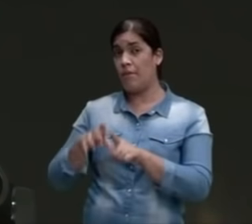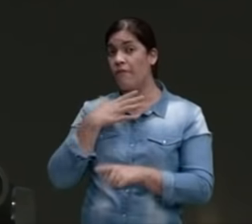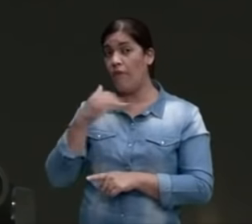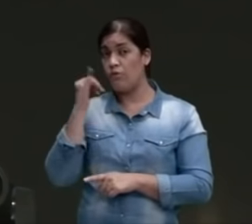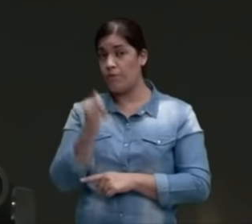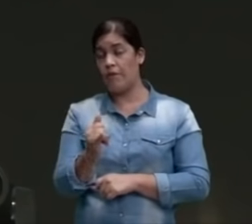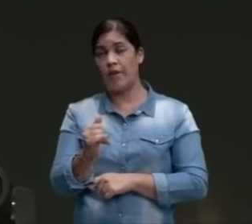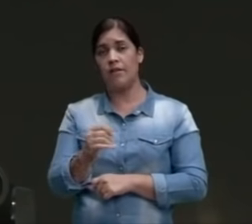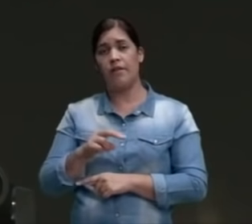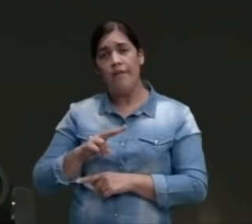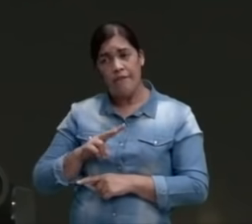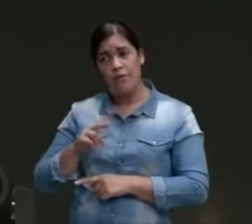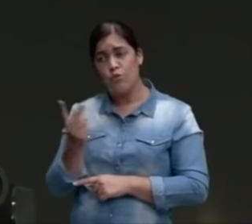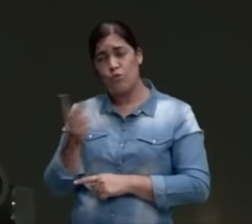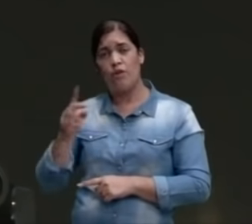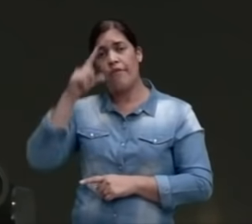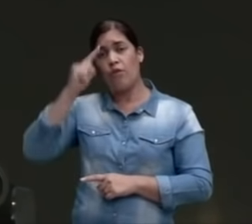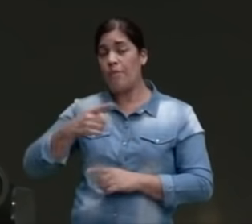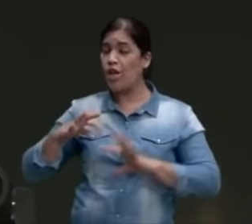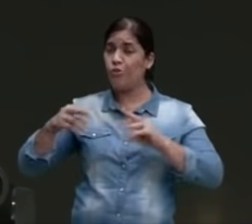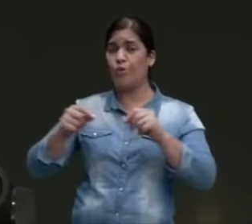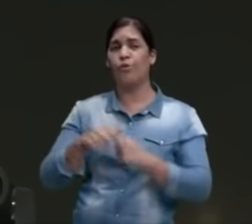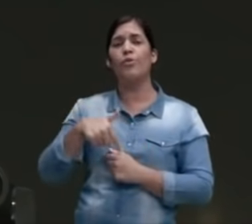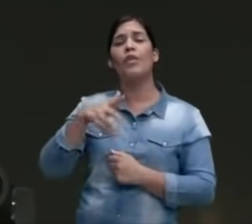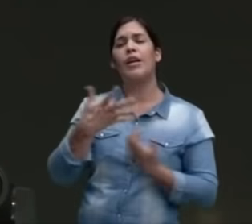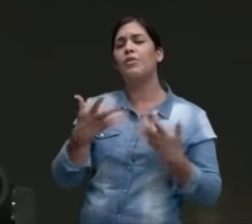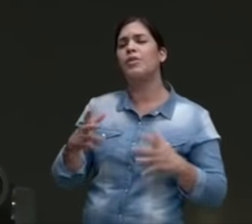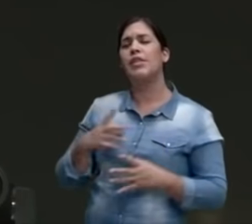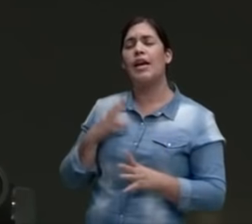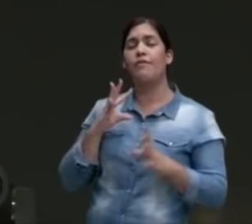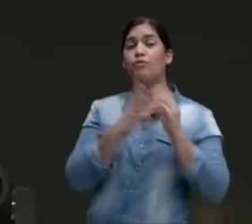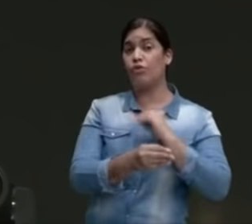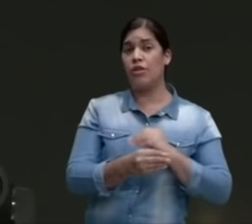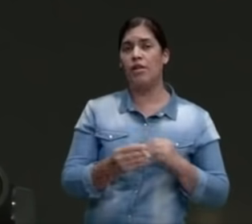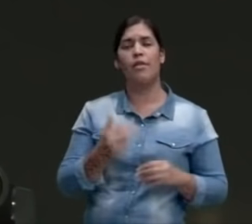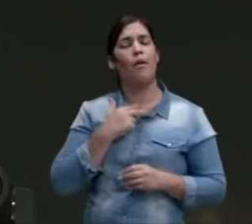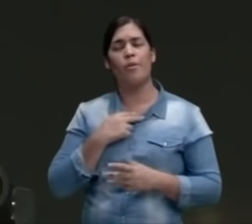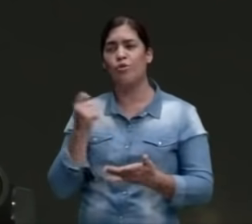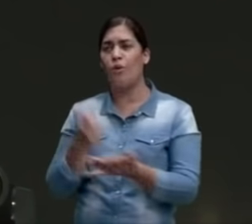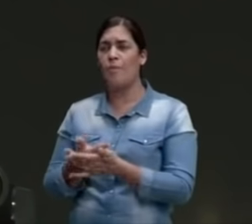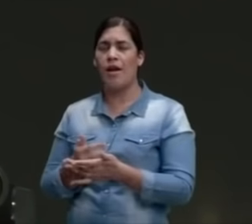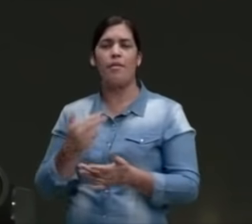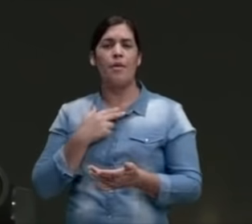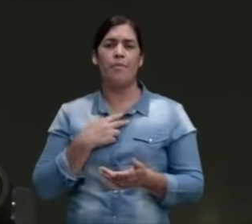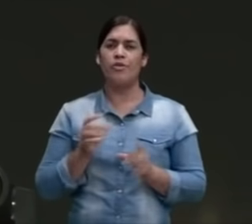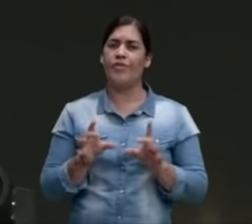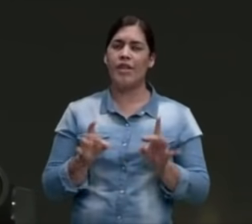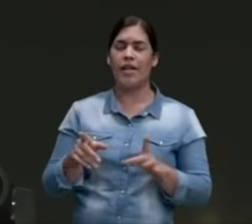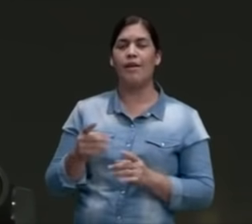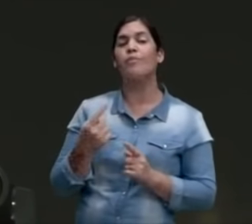como escapar. E quem não quiser escapar, não vai poder comprar, não vai poder vender. Então eles vão ter um controle